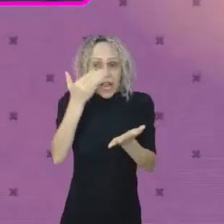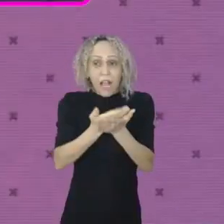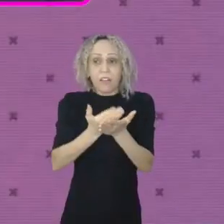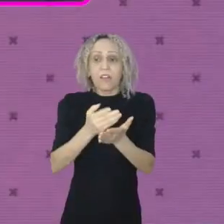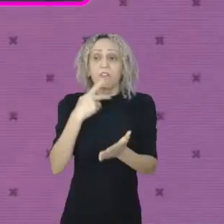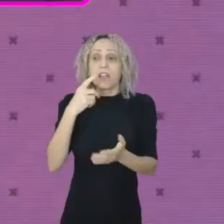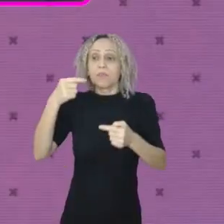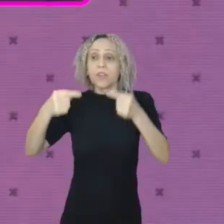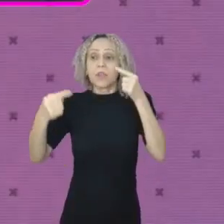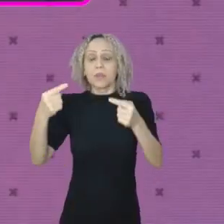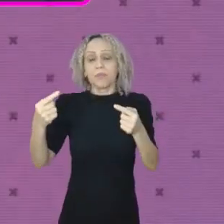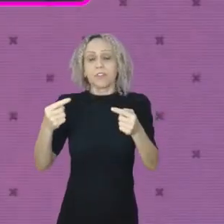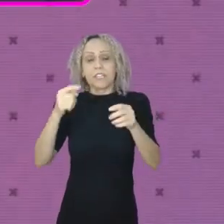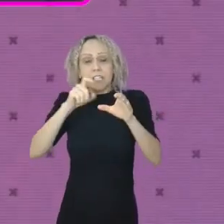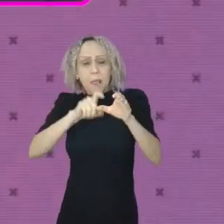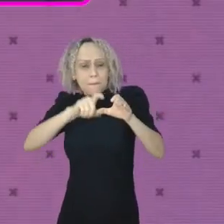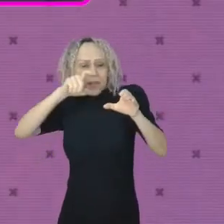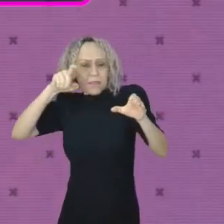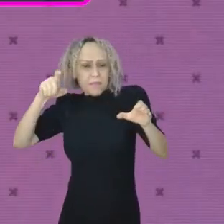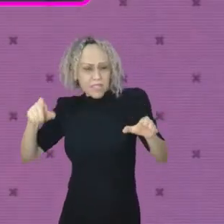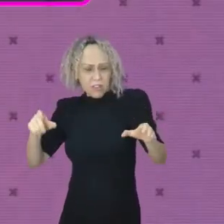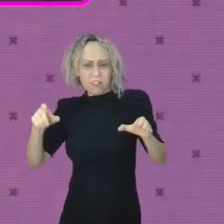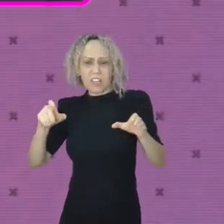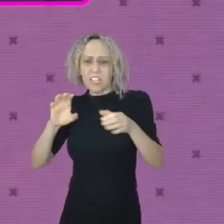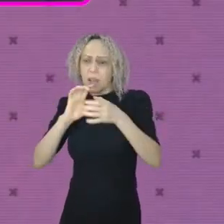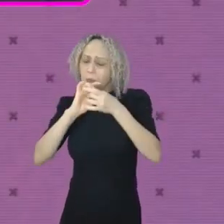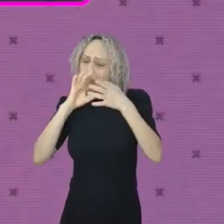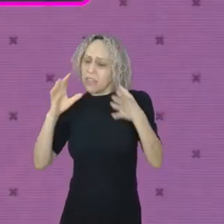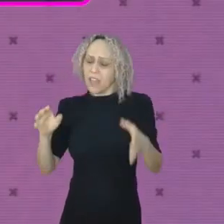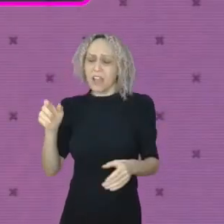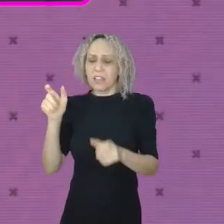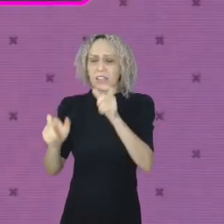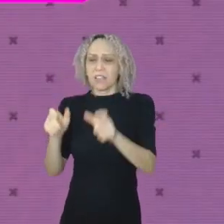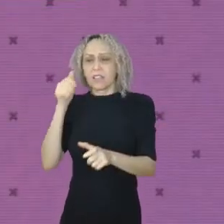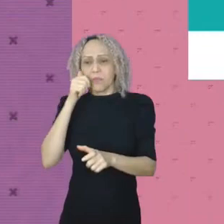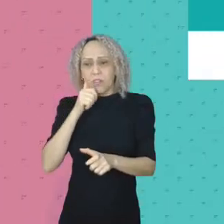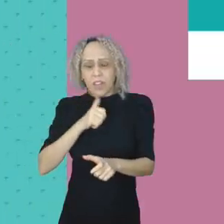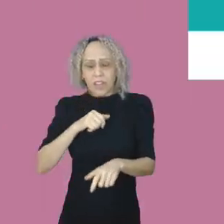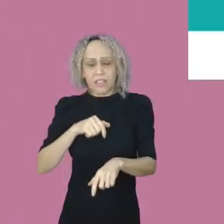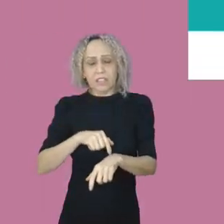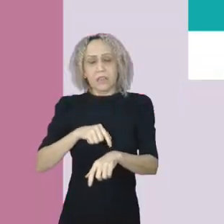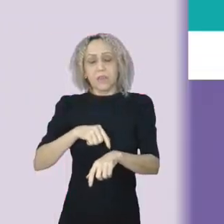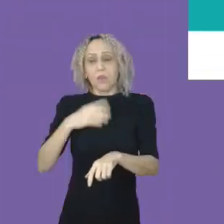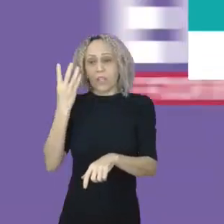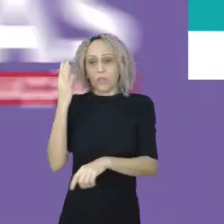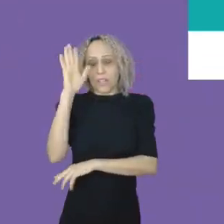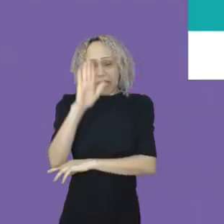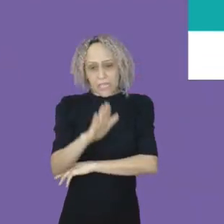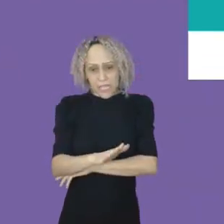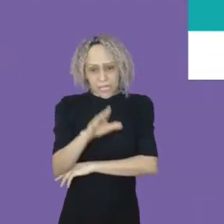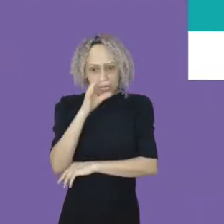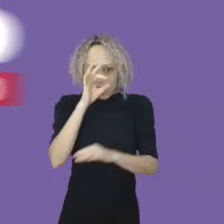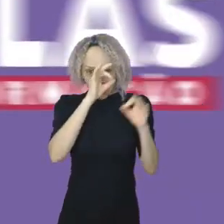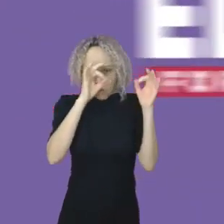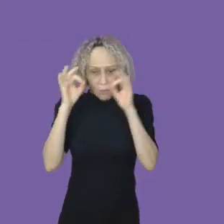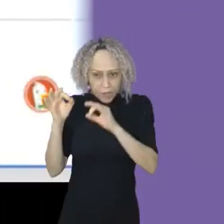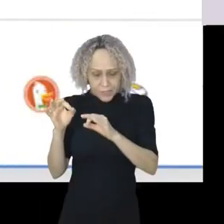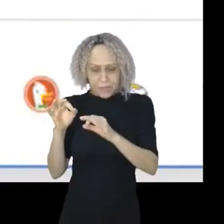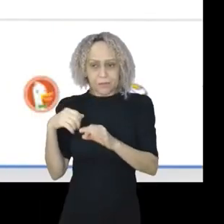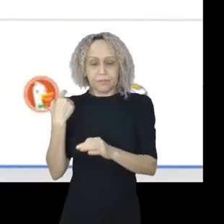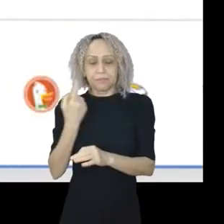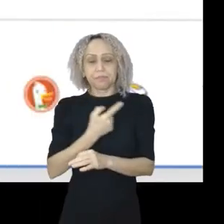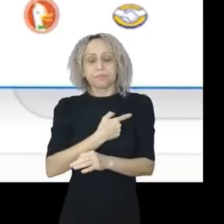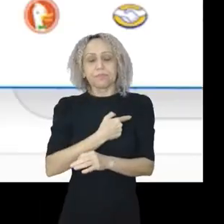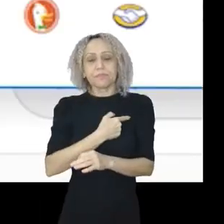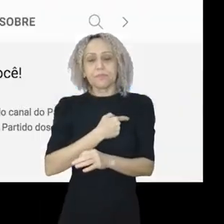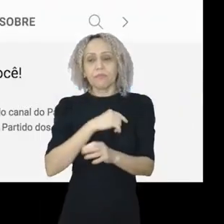Acompanhe o TV Elas por Elas Formação, de segunda a sexta-feira, sempre às 16h. E você ainda pode